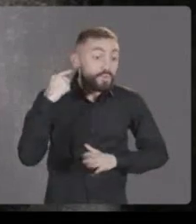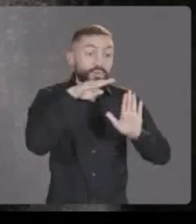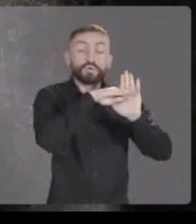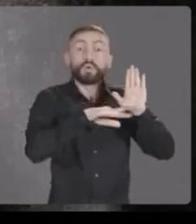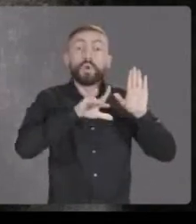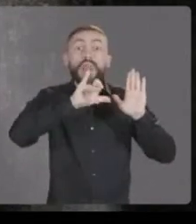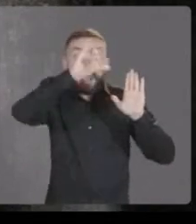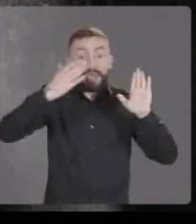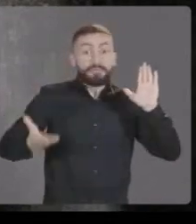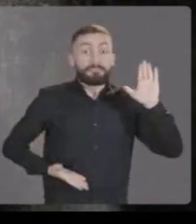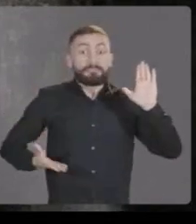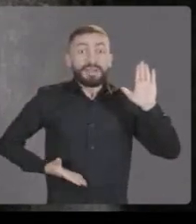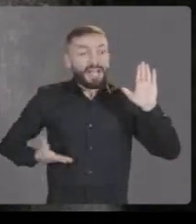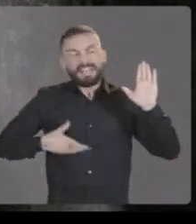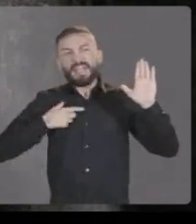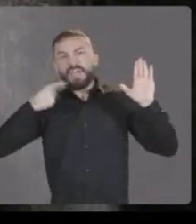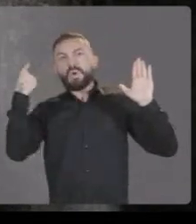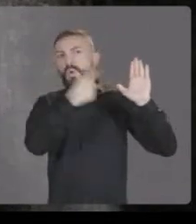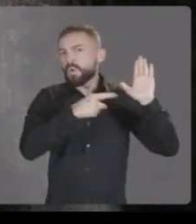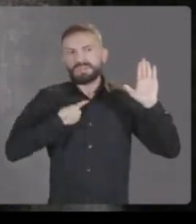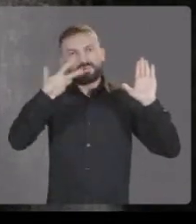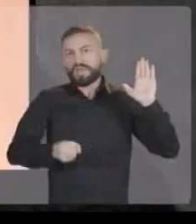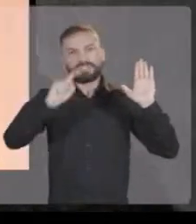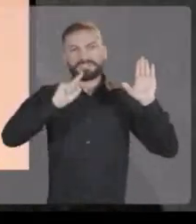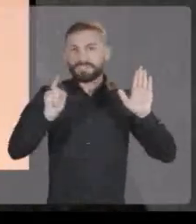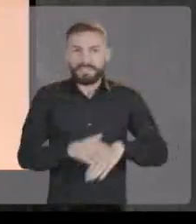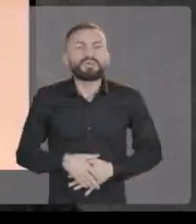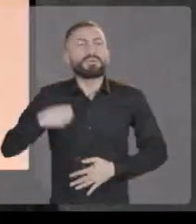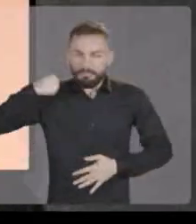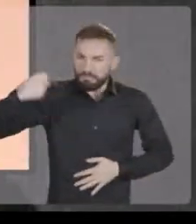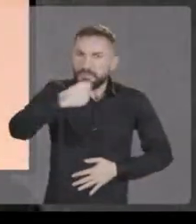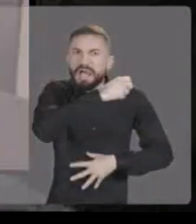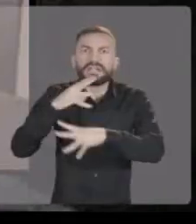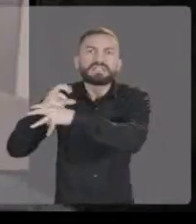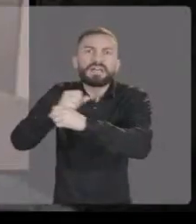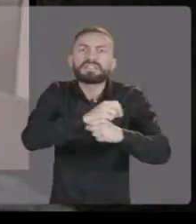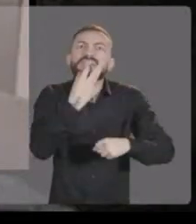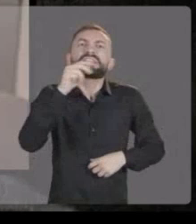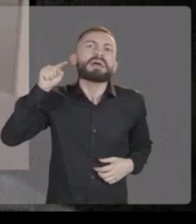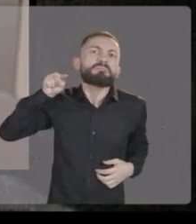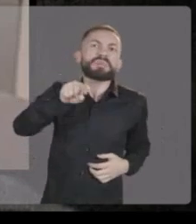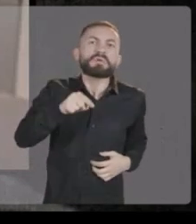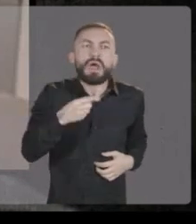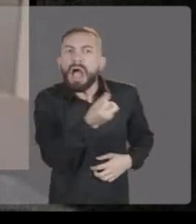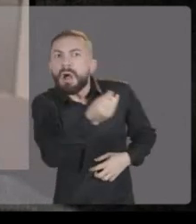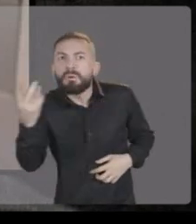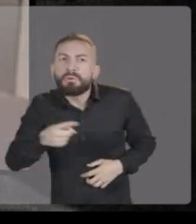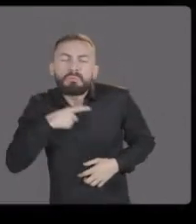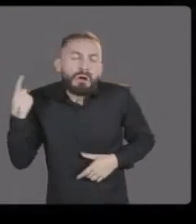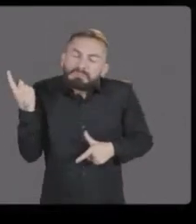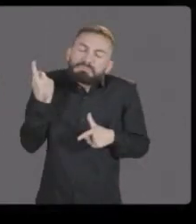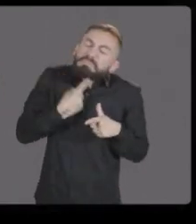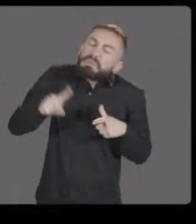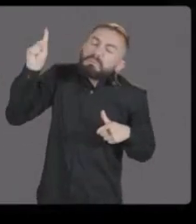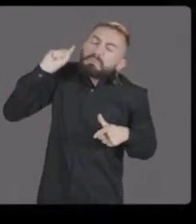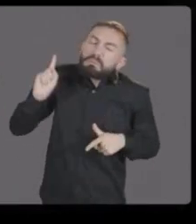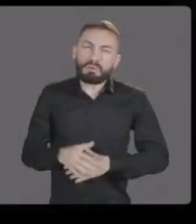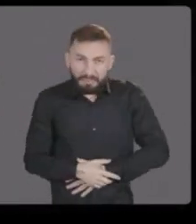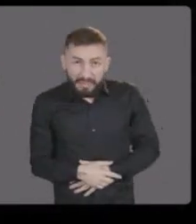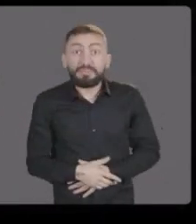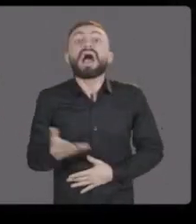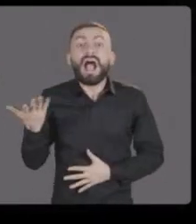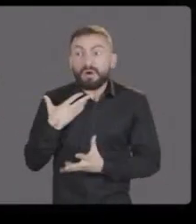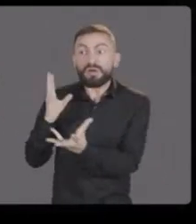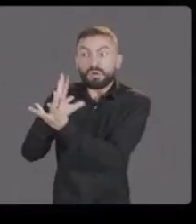dois turnos contra todos os direitos trabalhistas e empregada doméstica. Matamos 30 mil. Se vai morrer alguns inocentes, tudo bem. Esse grupo de